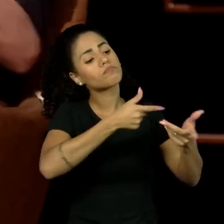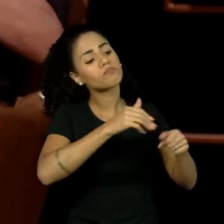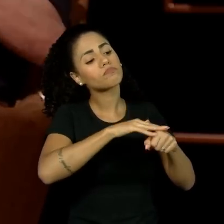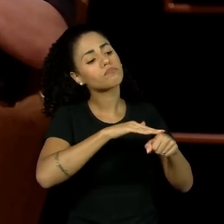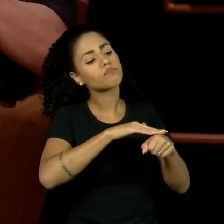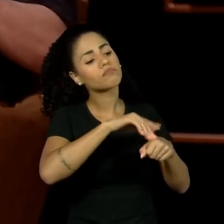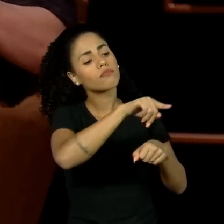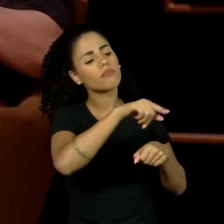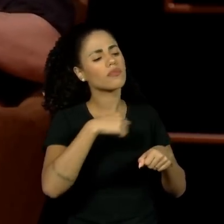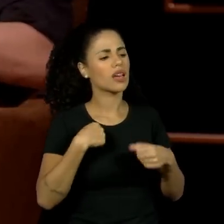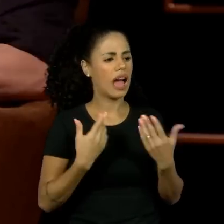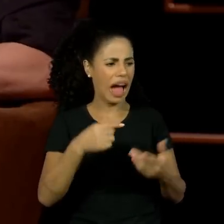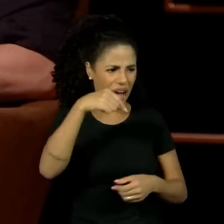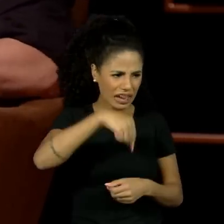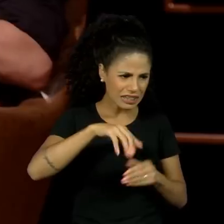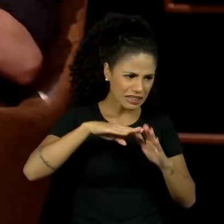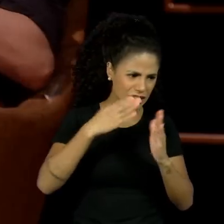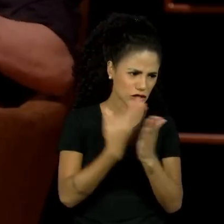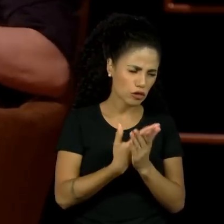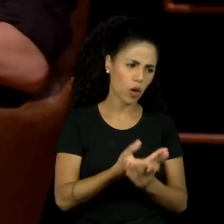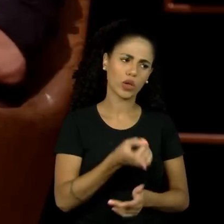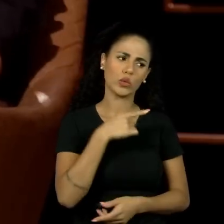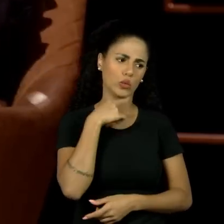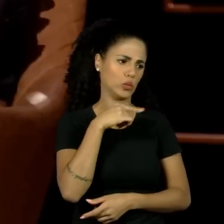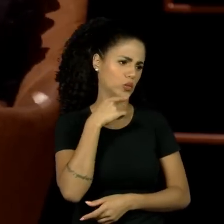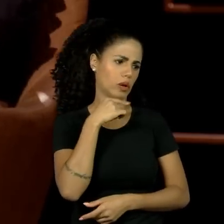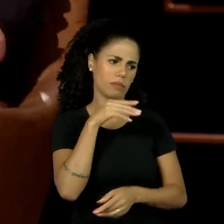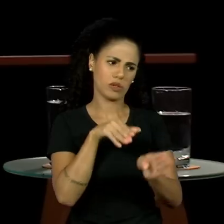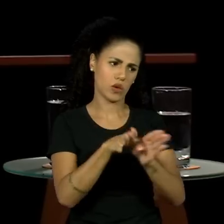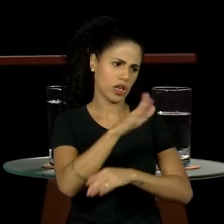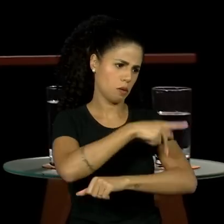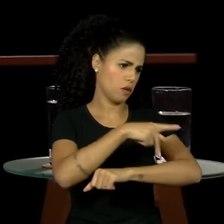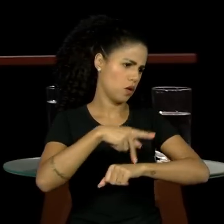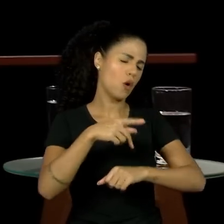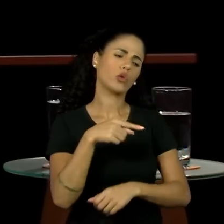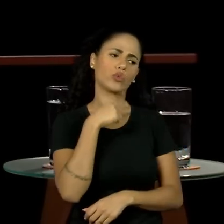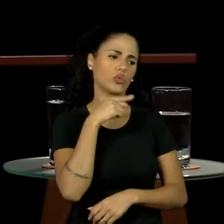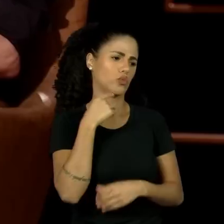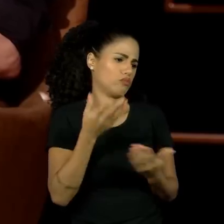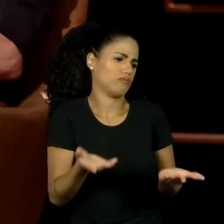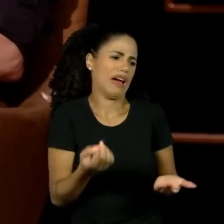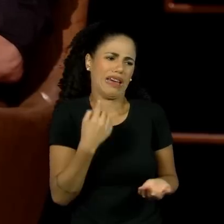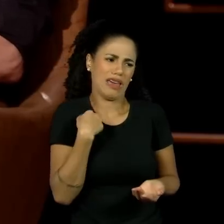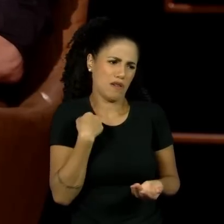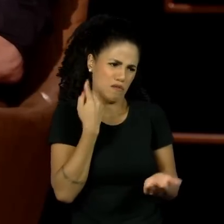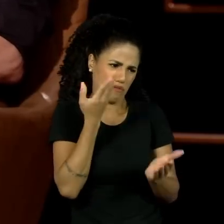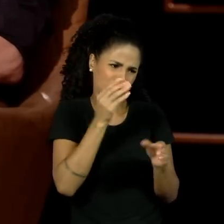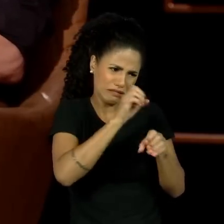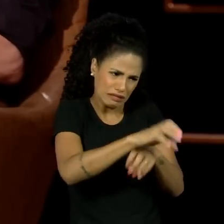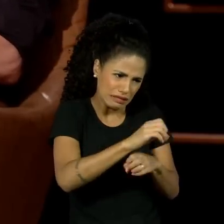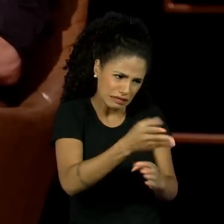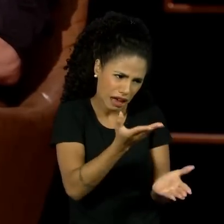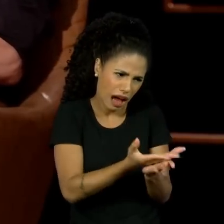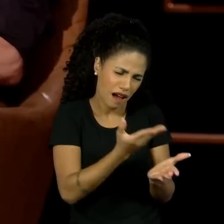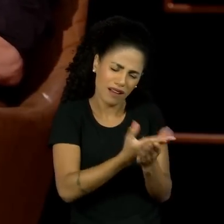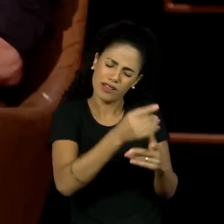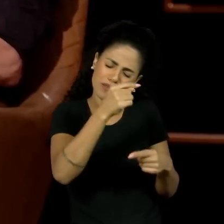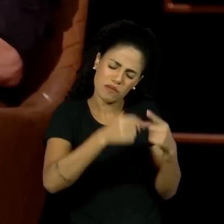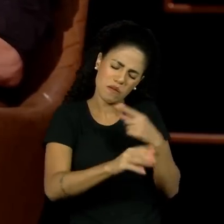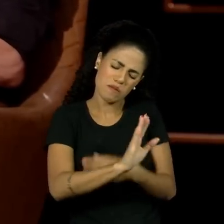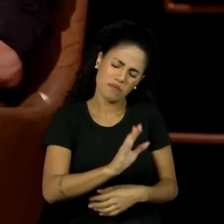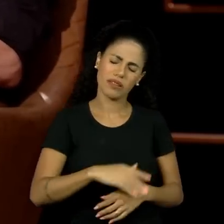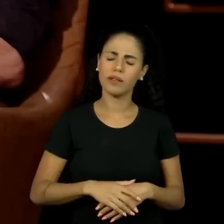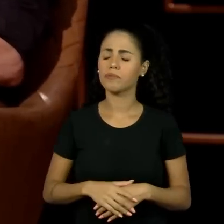dá para ser bedel aqui no Objetivo. Realmente não é. Não é aí. Eu não posso dar aula. Ela falou